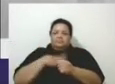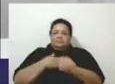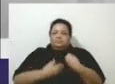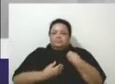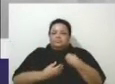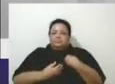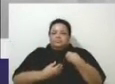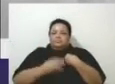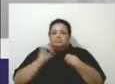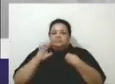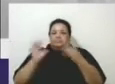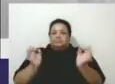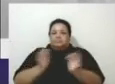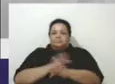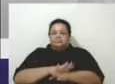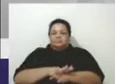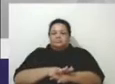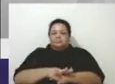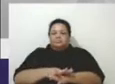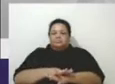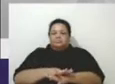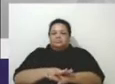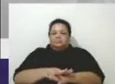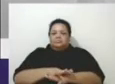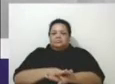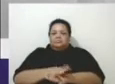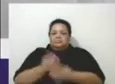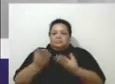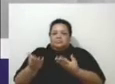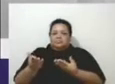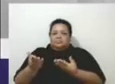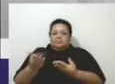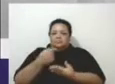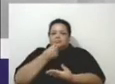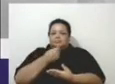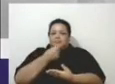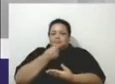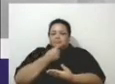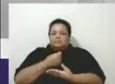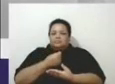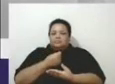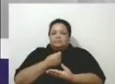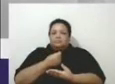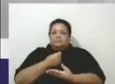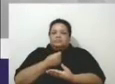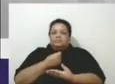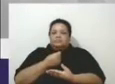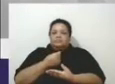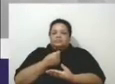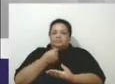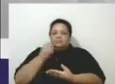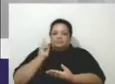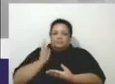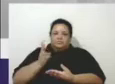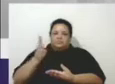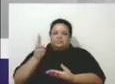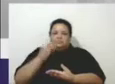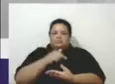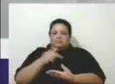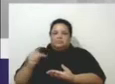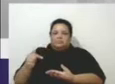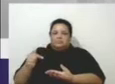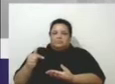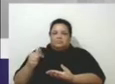né Eh esse senhor que agora como eu falei virei oração na boca dele toda semana eh o senhor vai aguardar